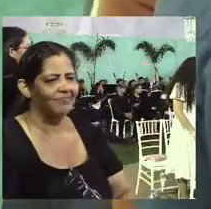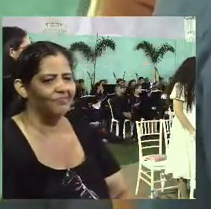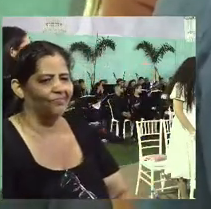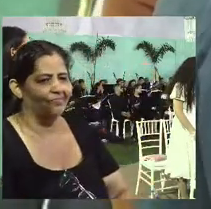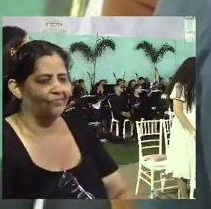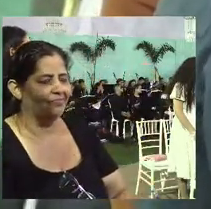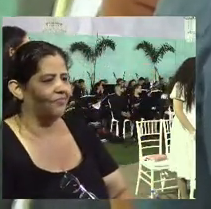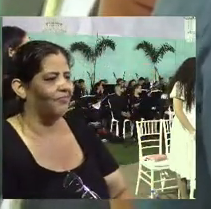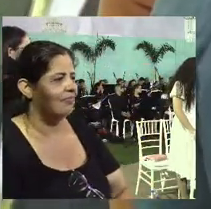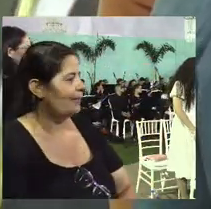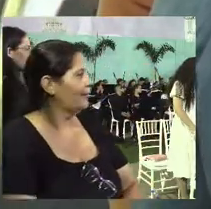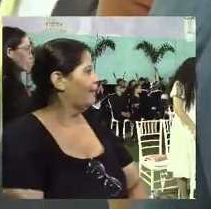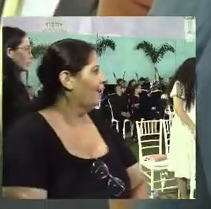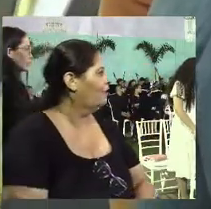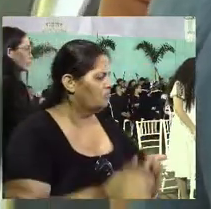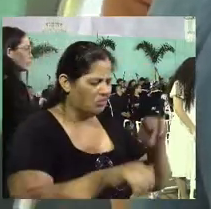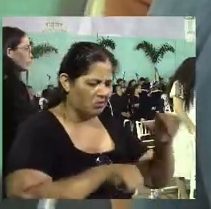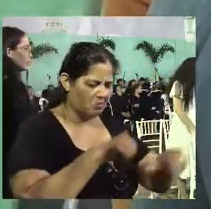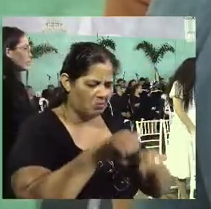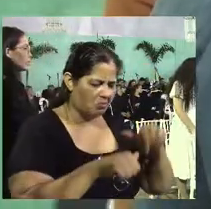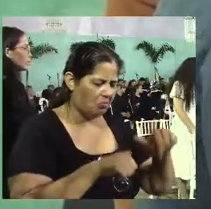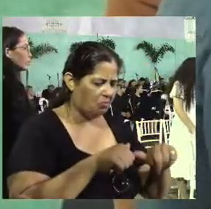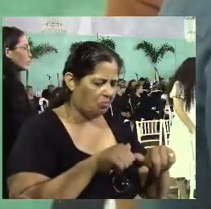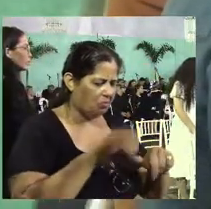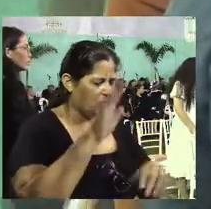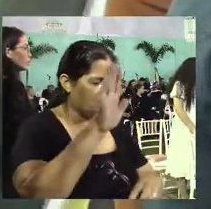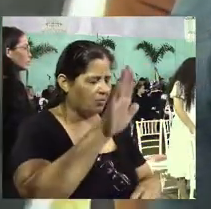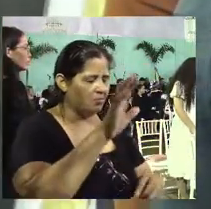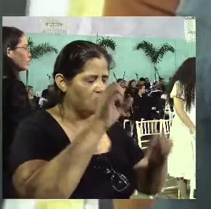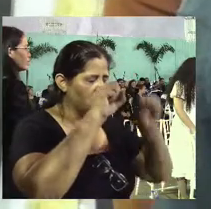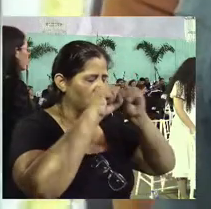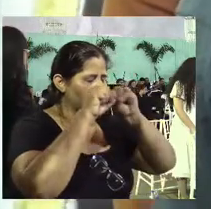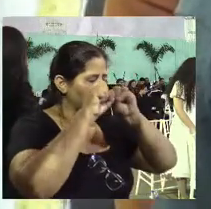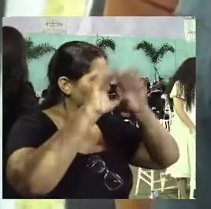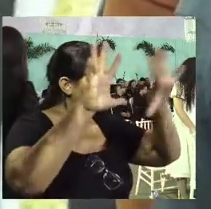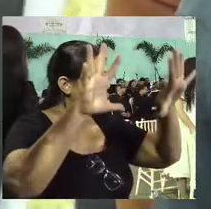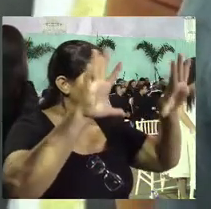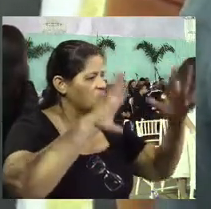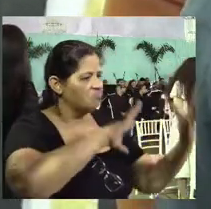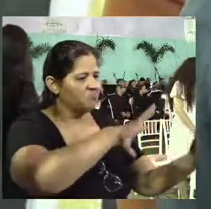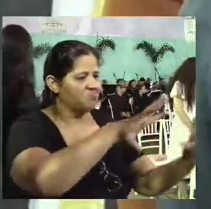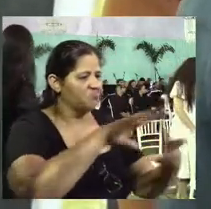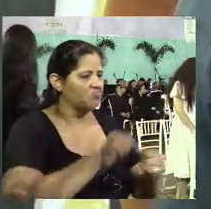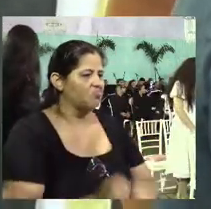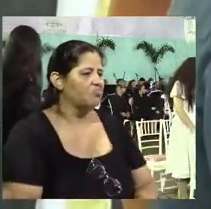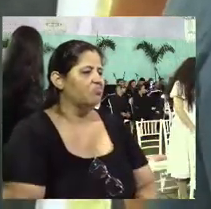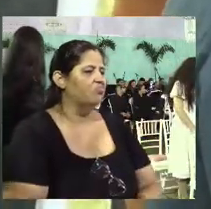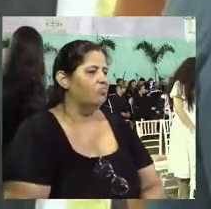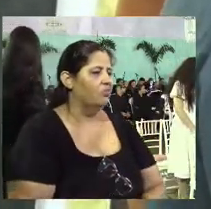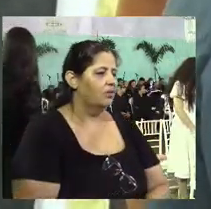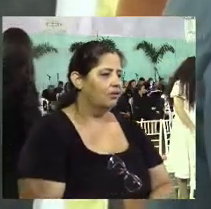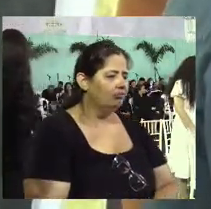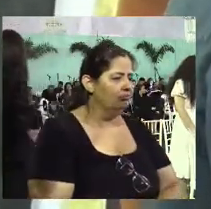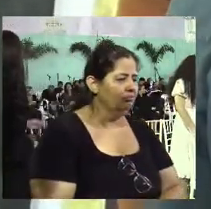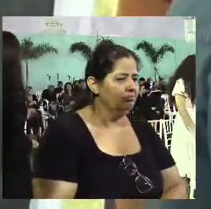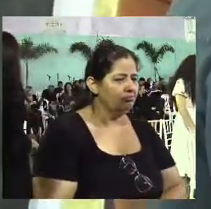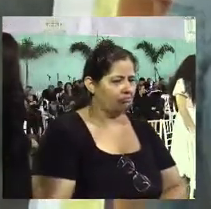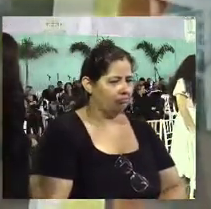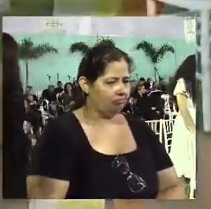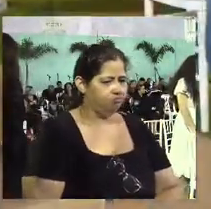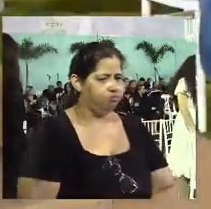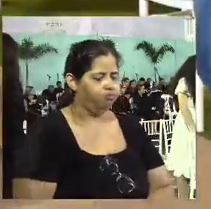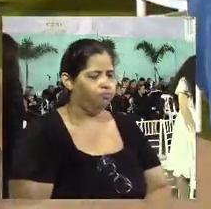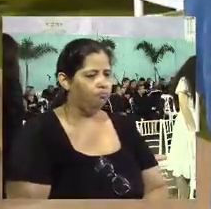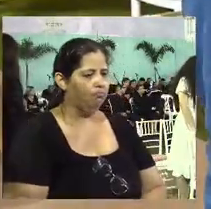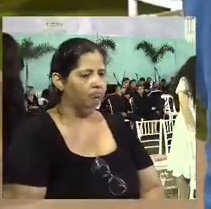e depois da oração O que que mudou nesse aqui tá claro dá para enxergar bem então